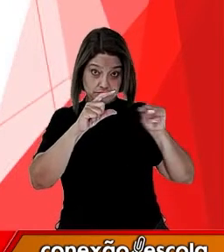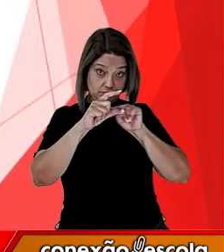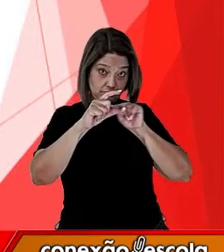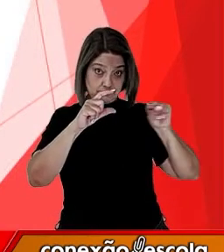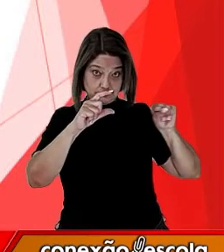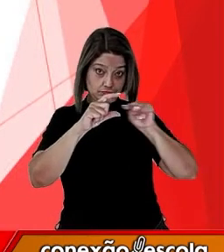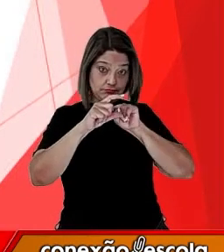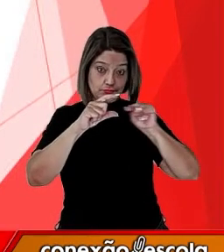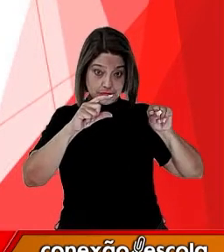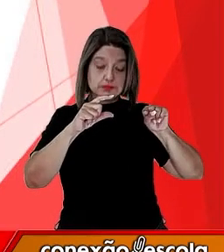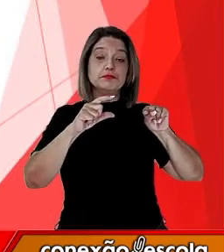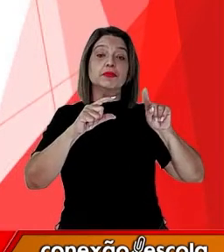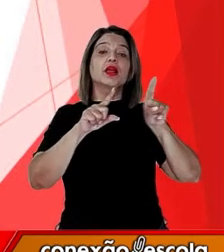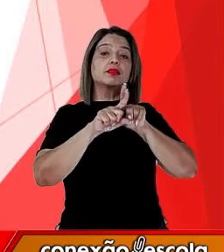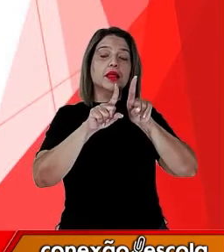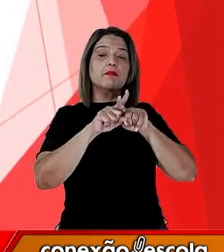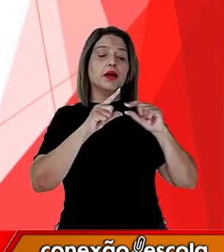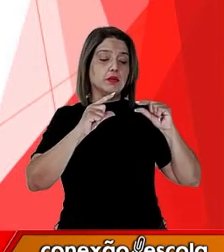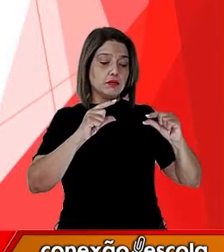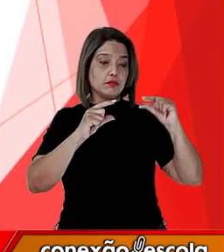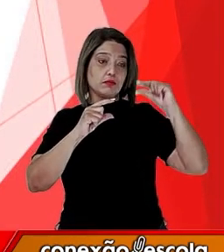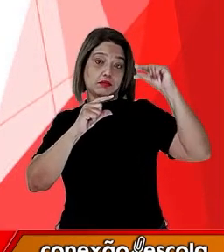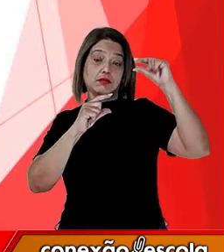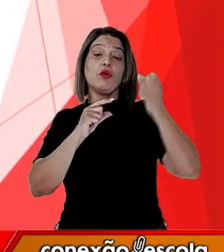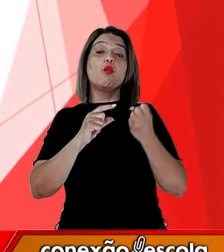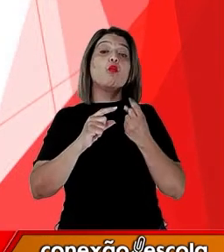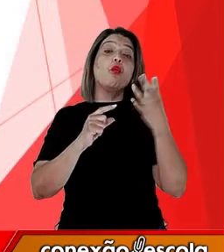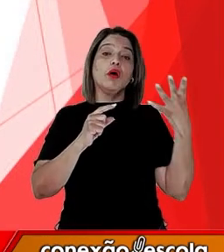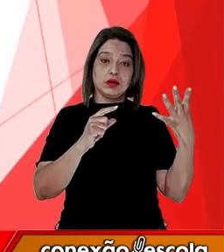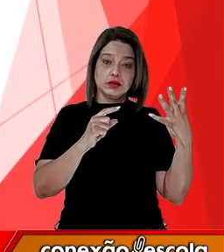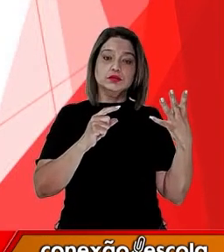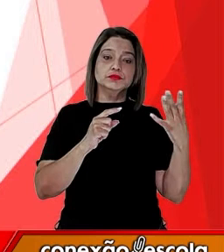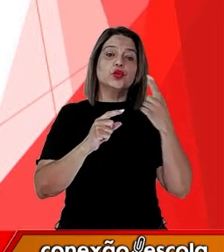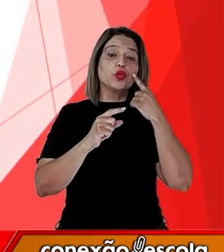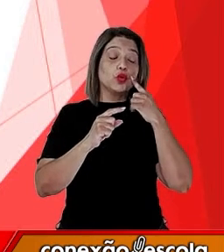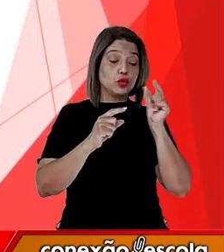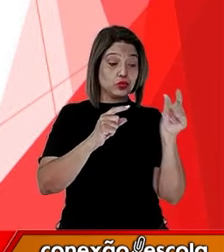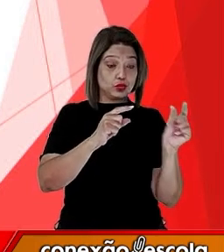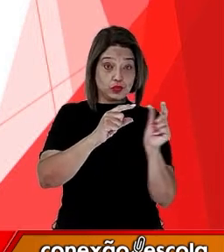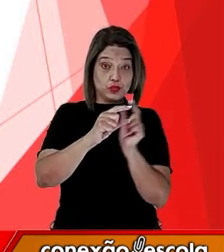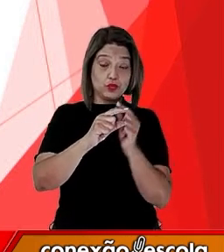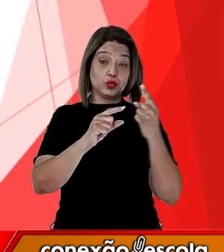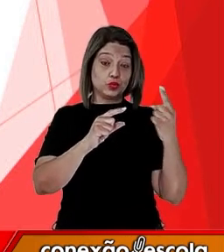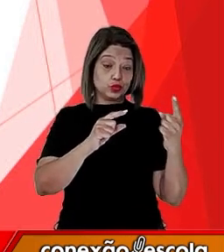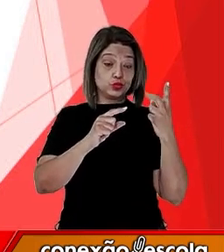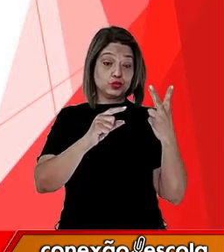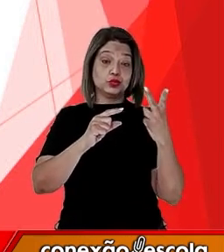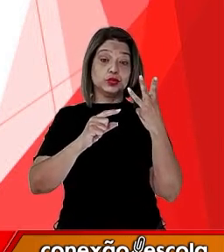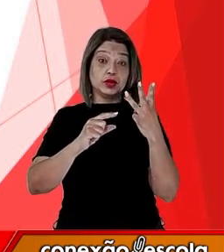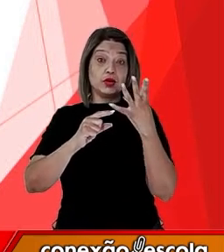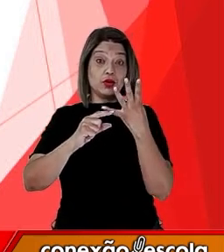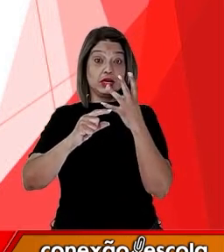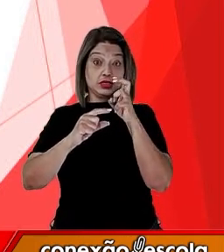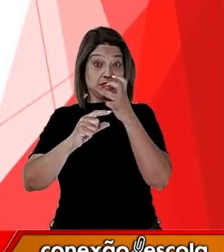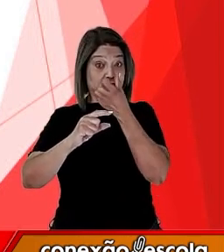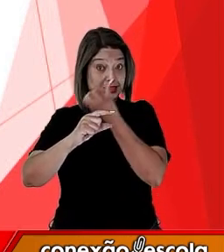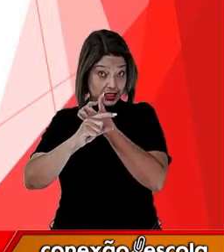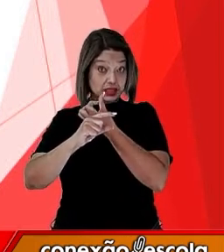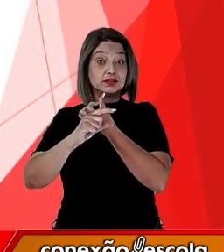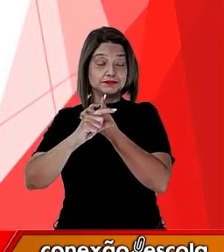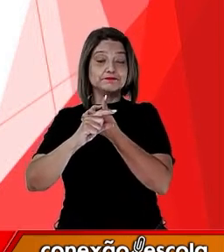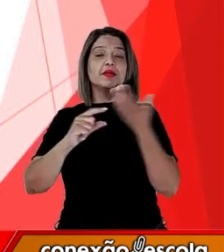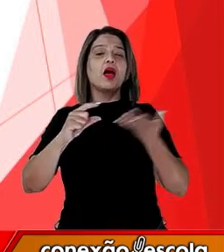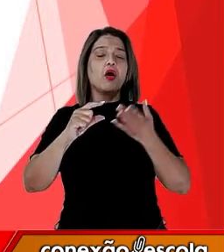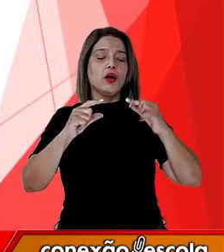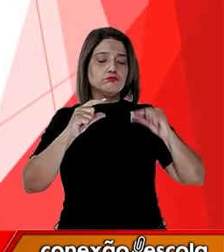ela tem no comprimento e na largura. Aqui no comprimento nós temos 1, 2, 3, 4, 5, 6.